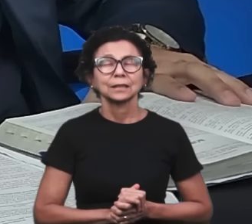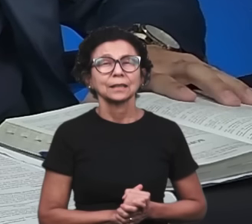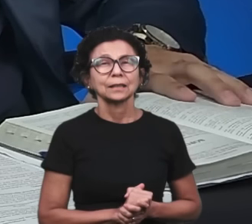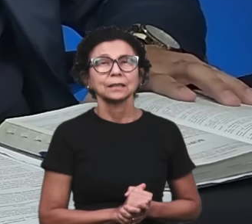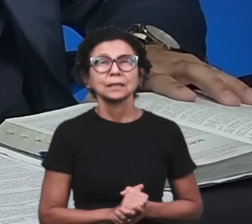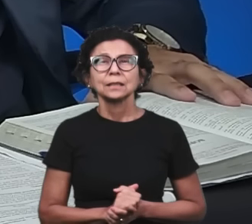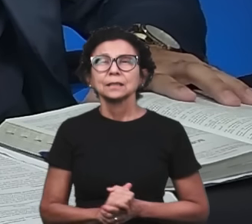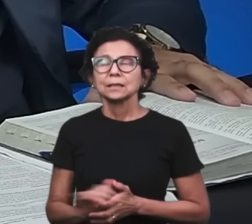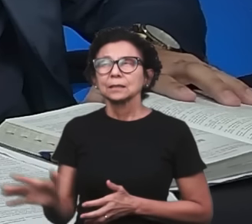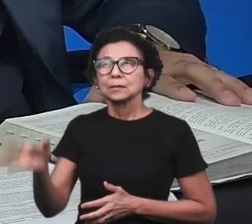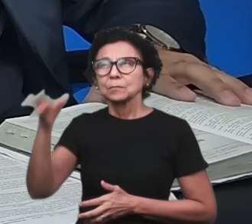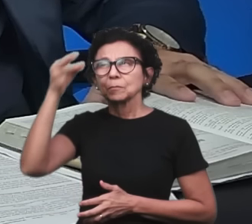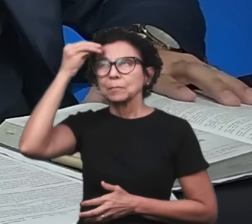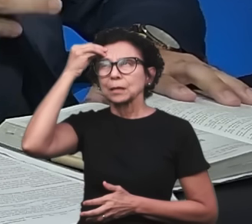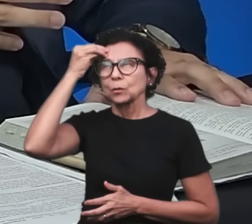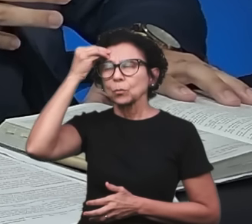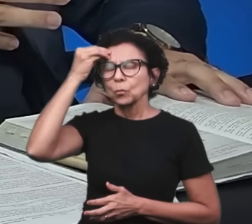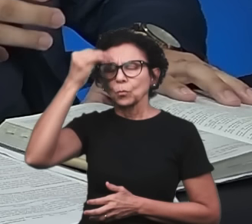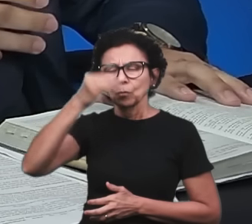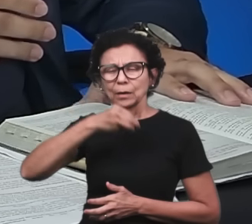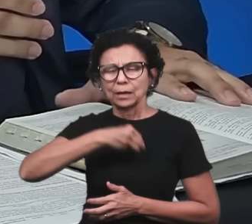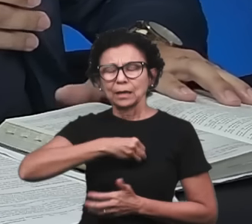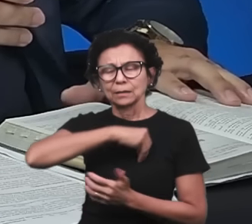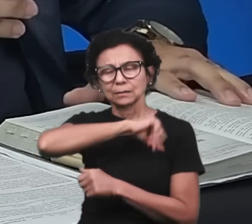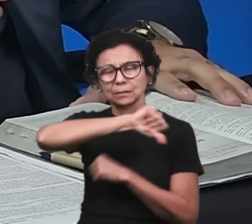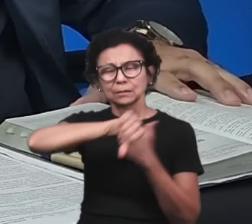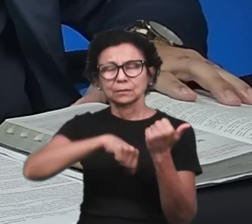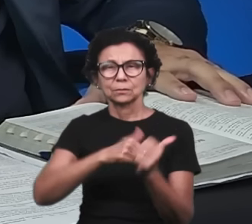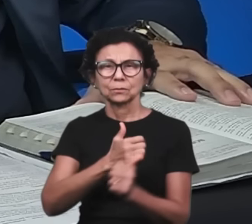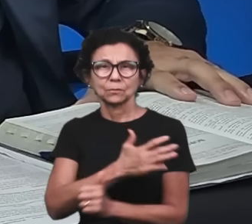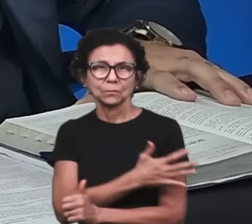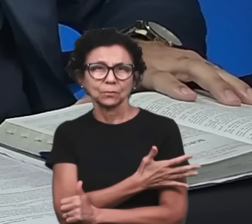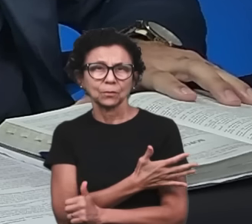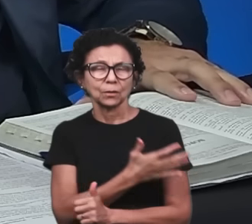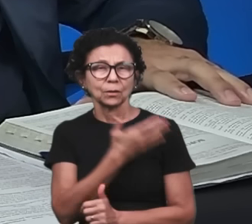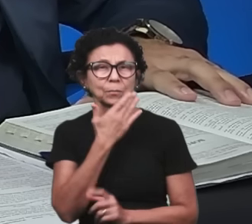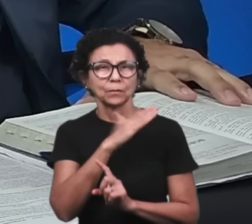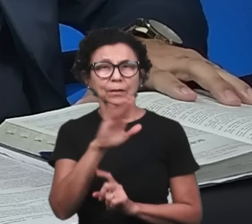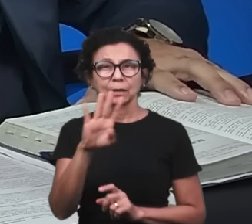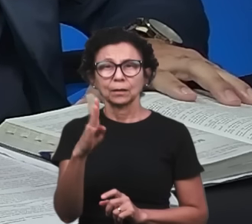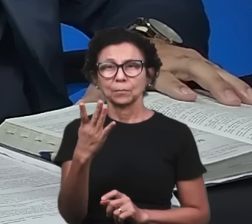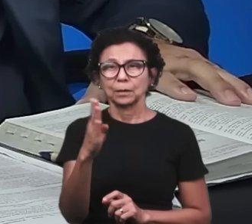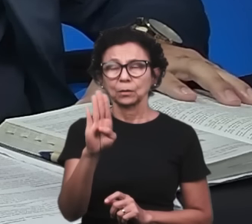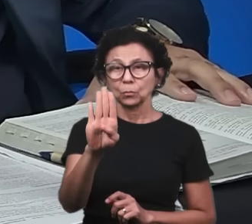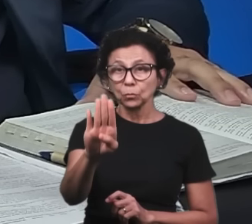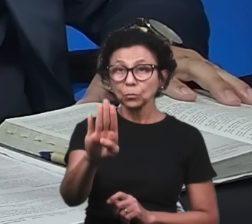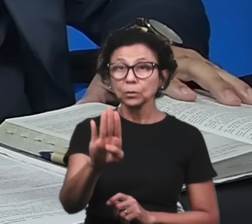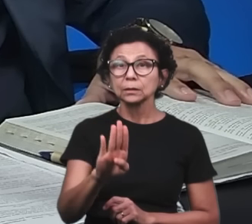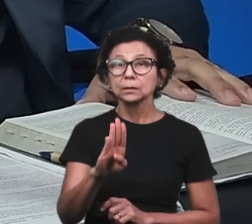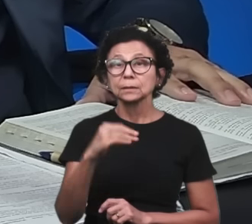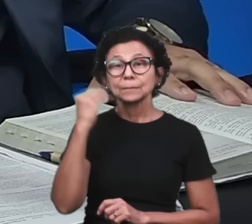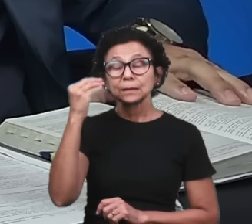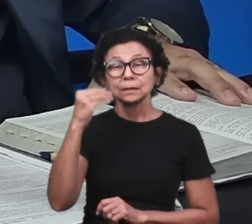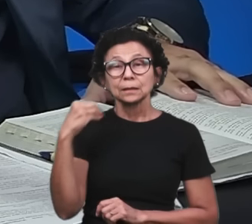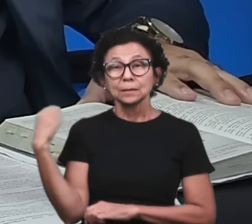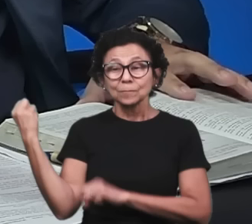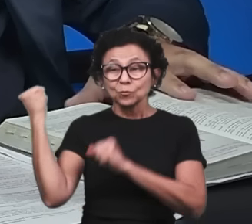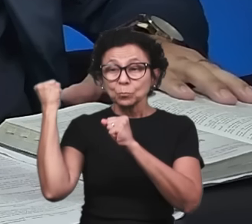é aquilo que você ouve e cai no coração. E Abacuque teve uma experiência real com o poder de uma palavra